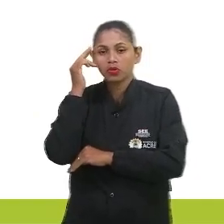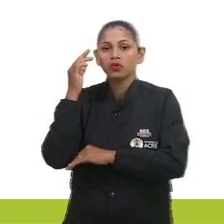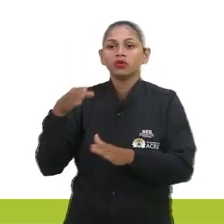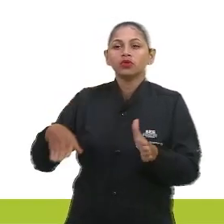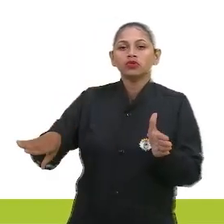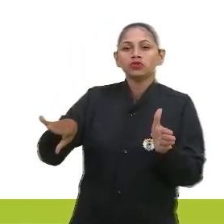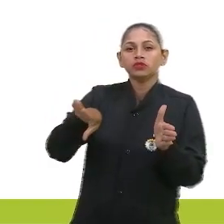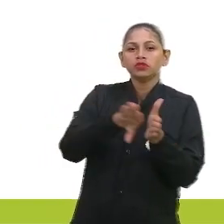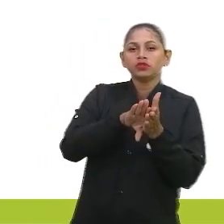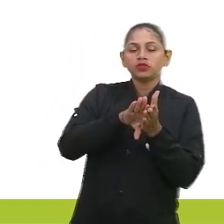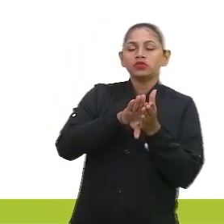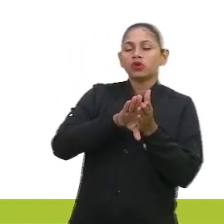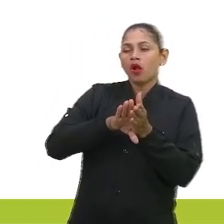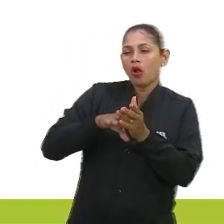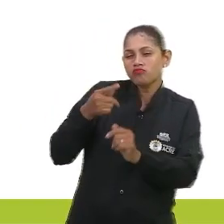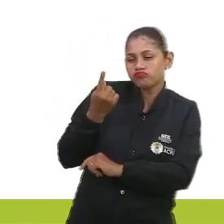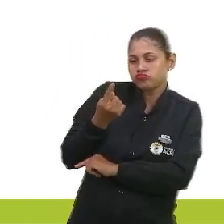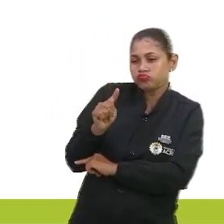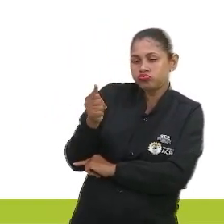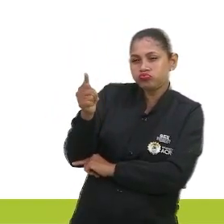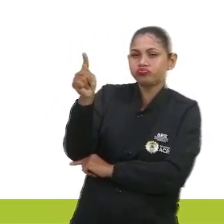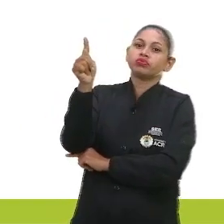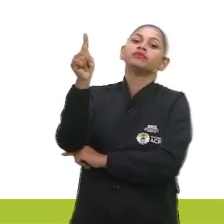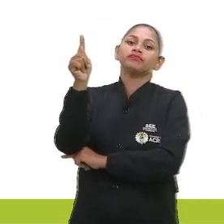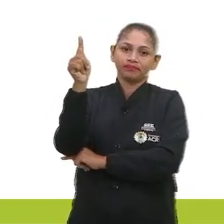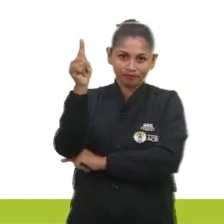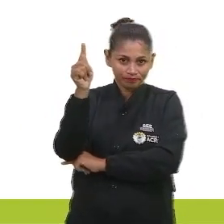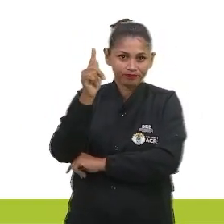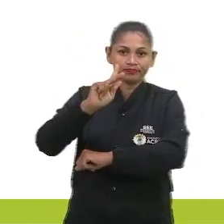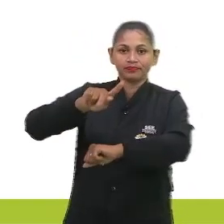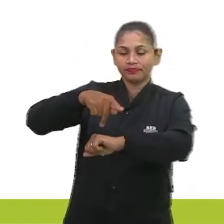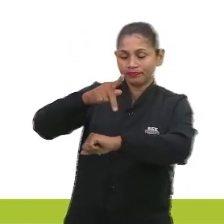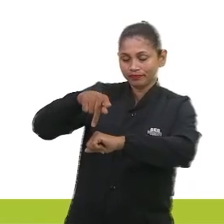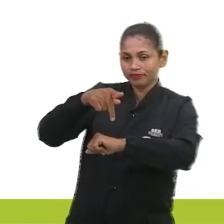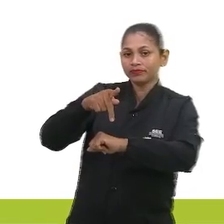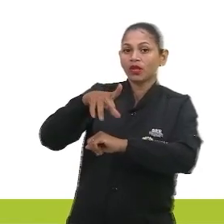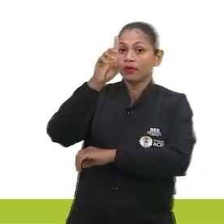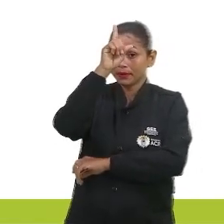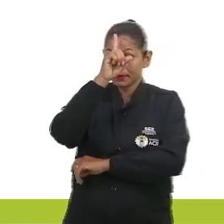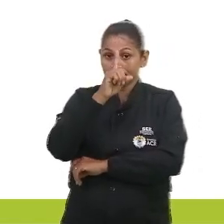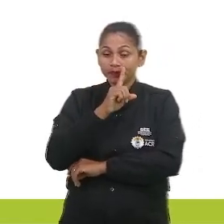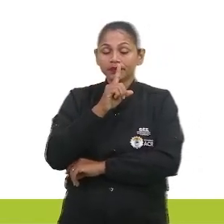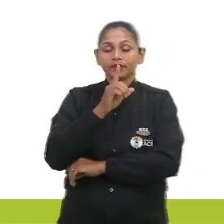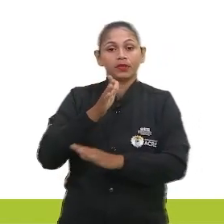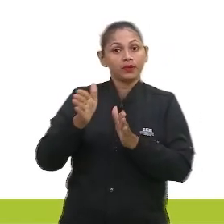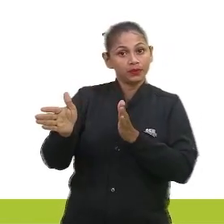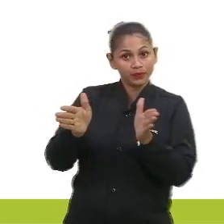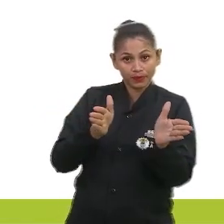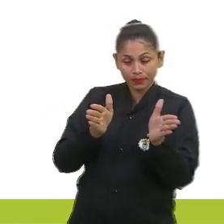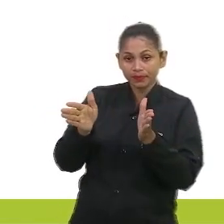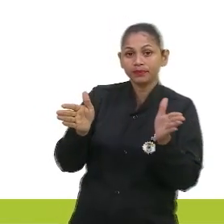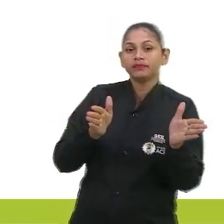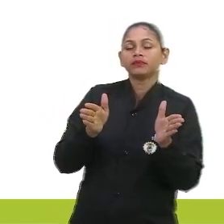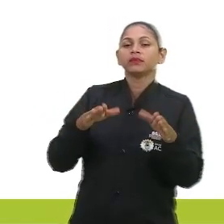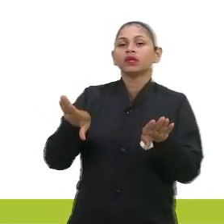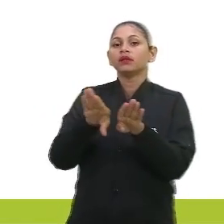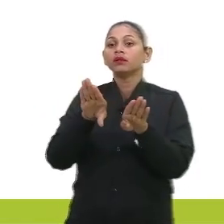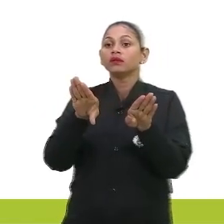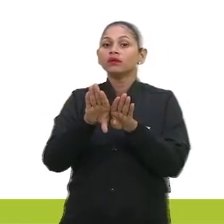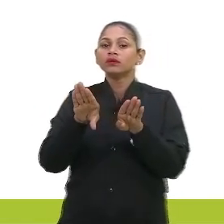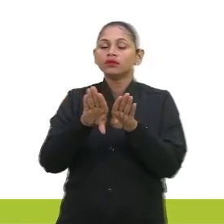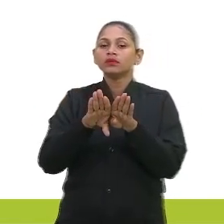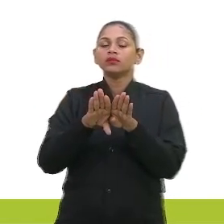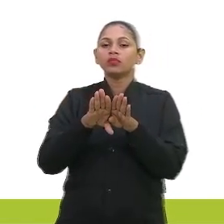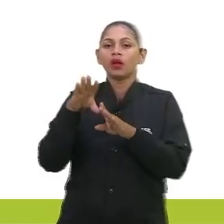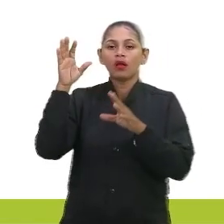mais longínquos do país. Então, ela se torna gratuita e mais acessível, assim também como o rádio. O